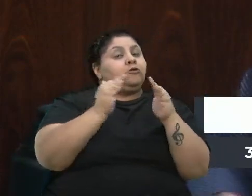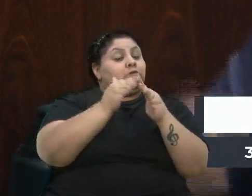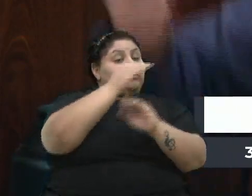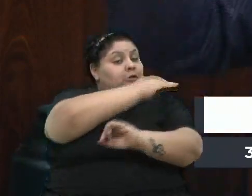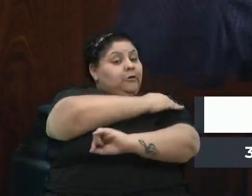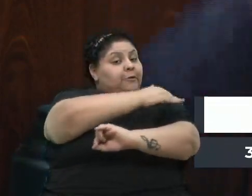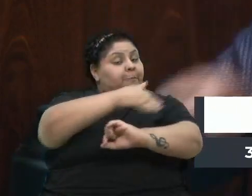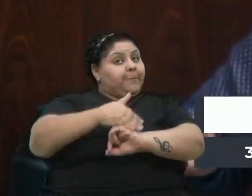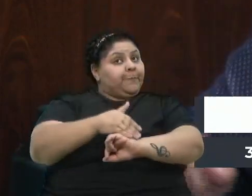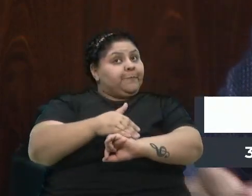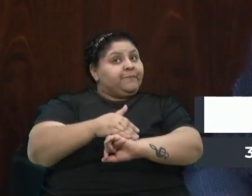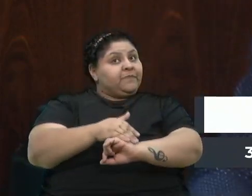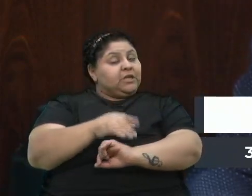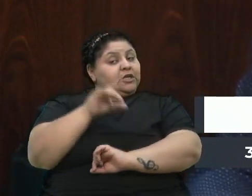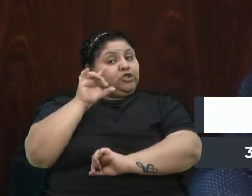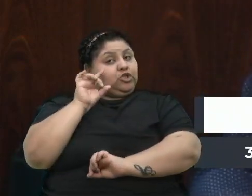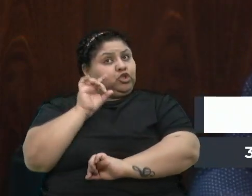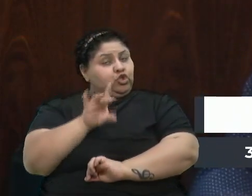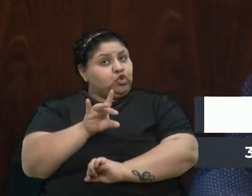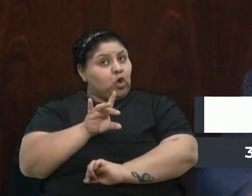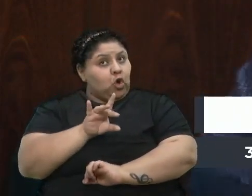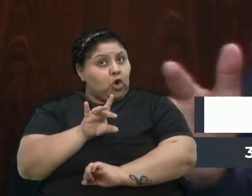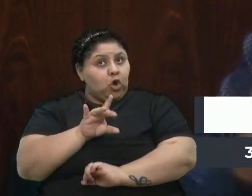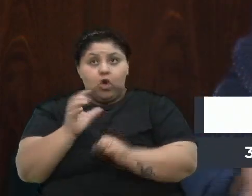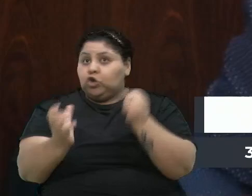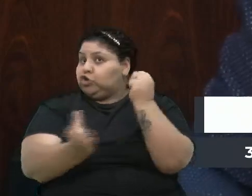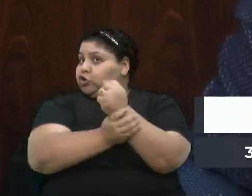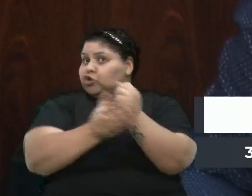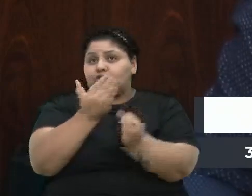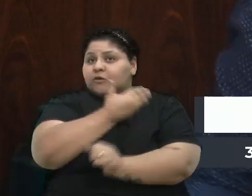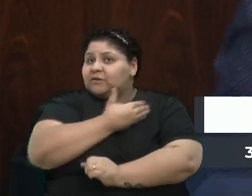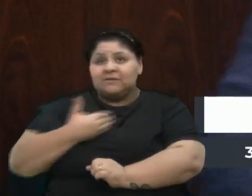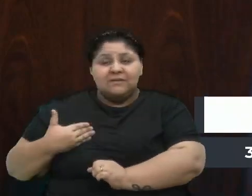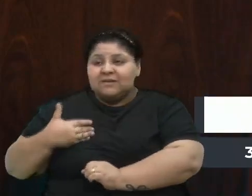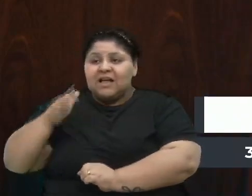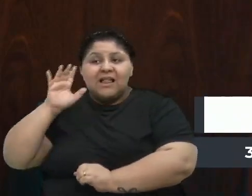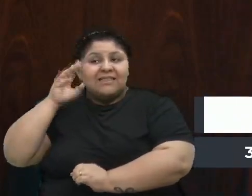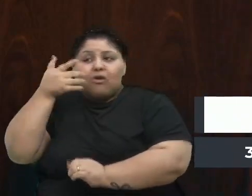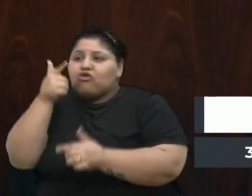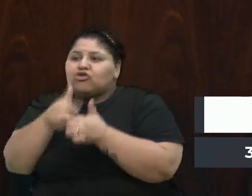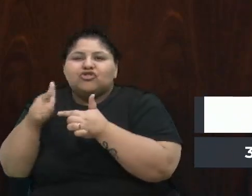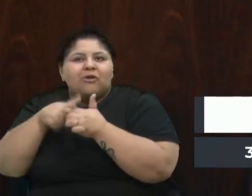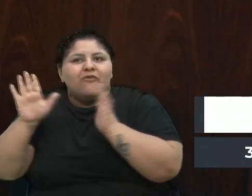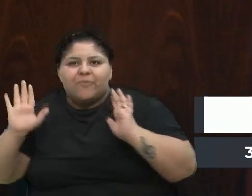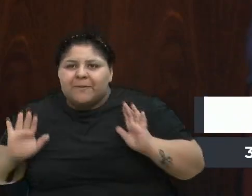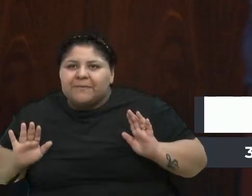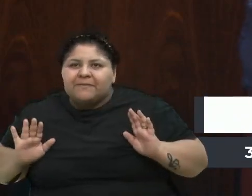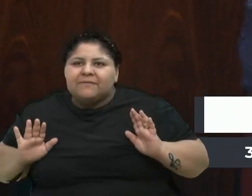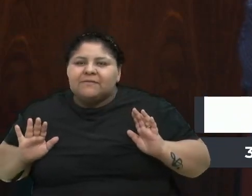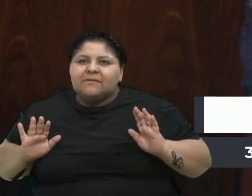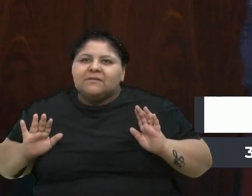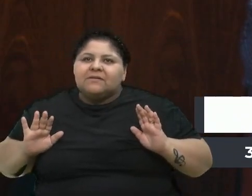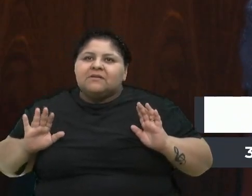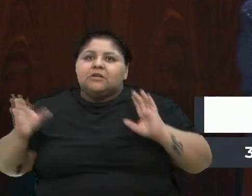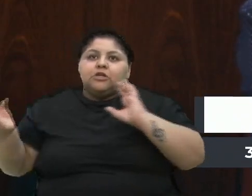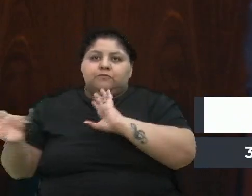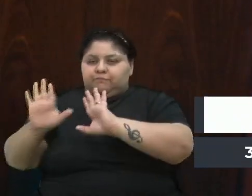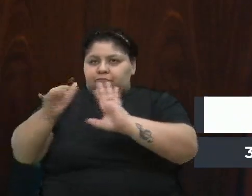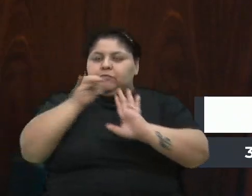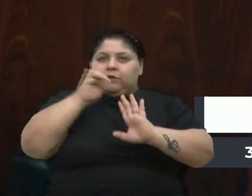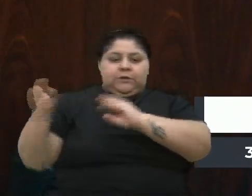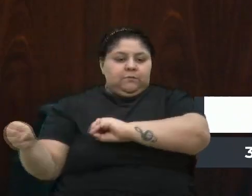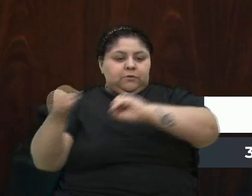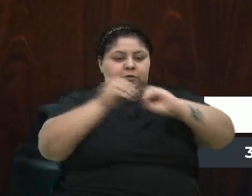rua exclusivamente numa questão de segurança pública não resolve. Porque se botar a brigada militar